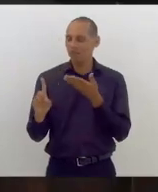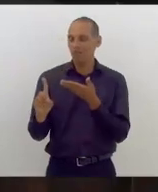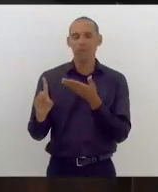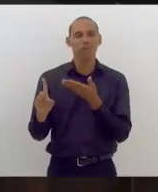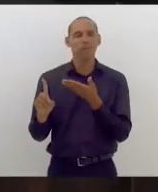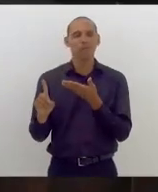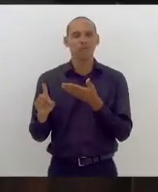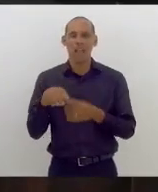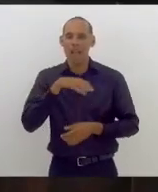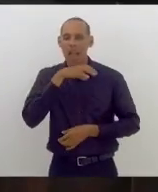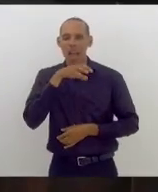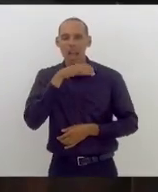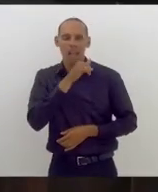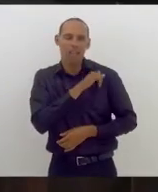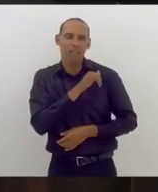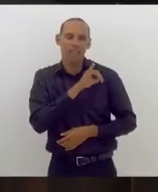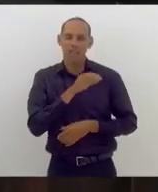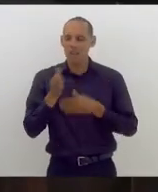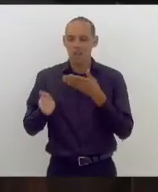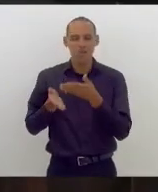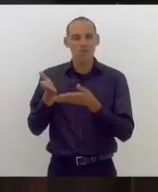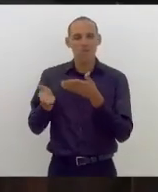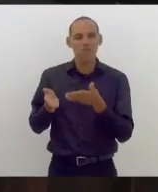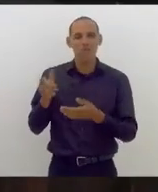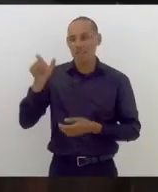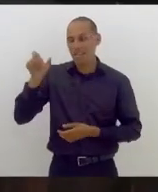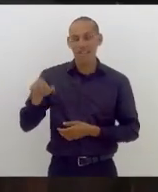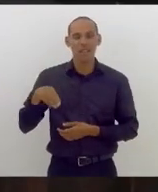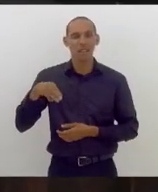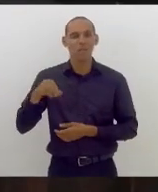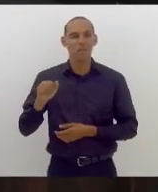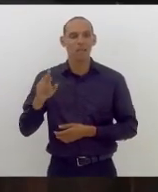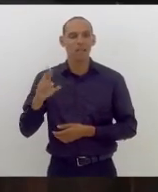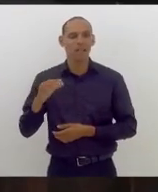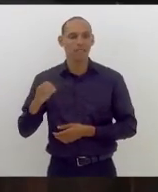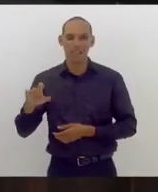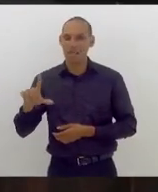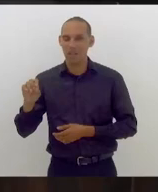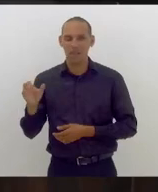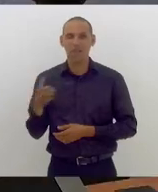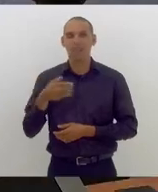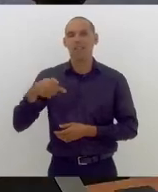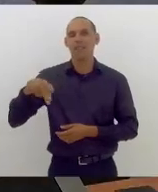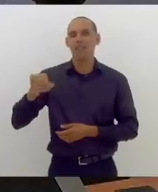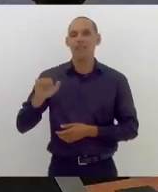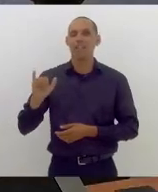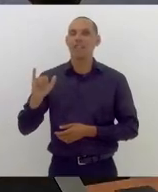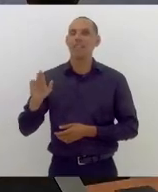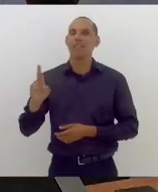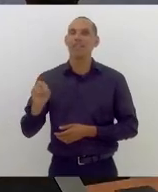dos animais do Estado do Rio de Janeiro, deputado federal eleito Marcelo Queiroz.